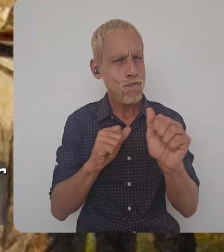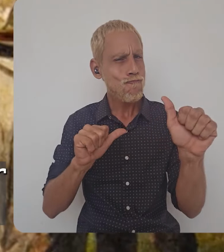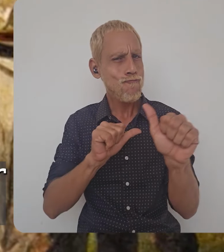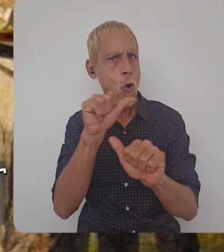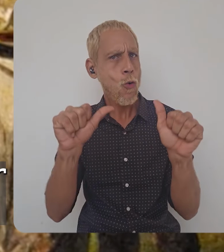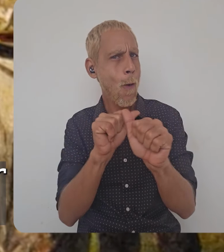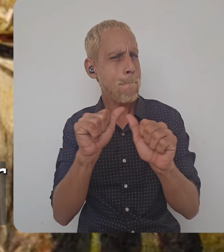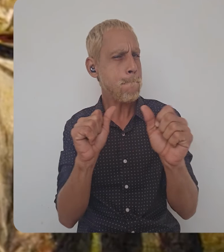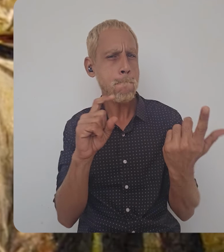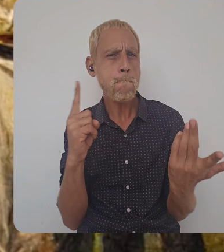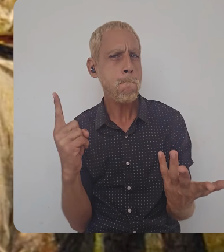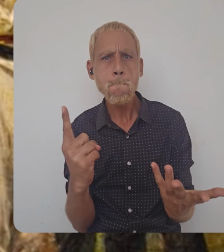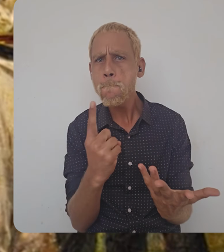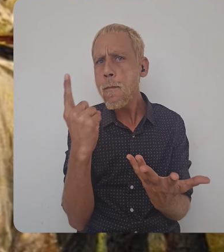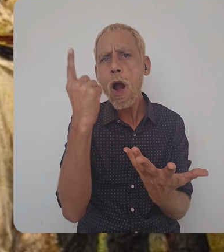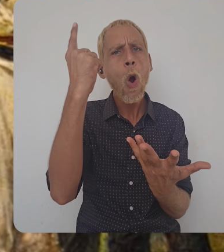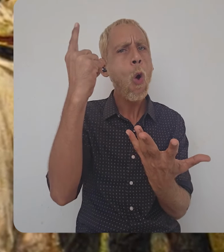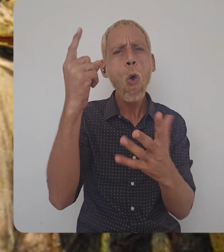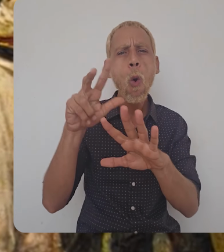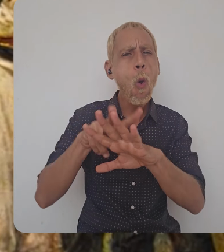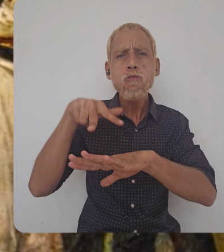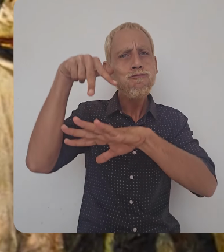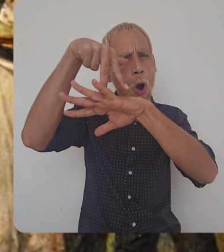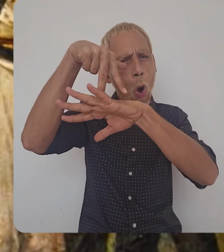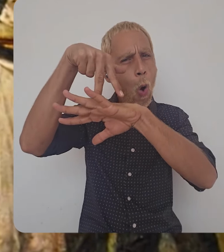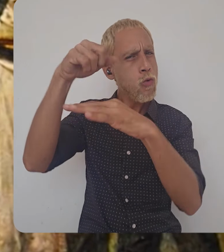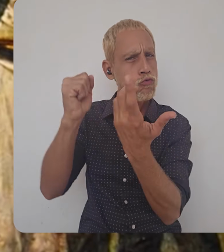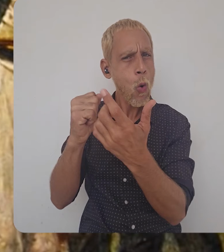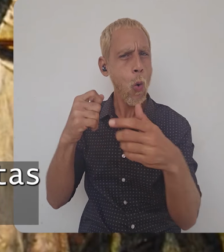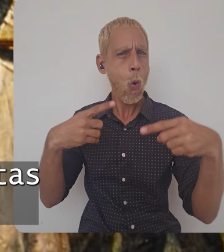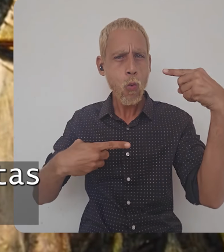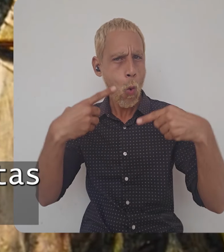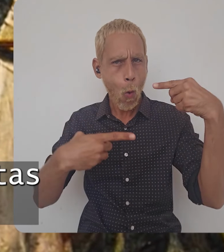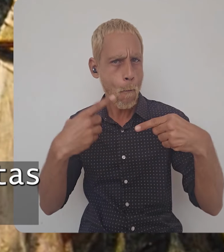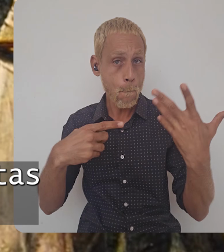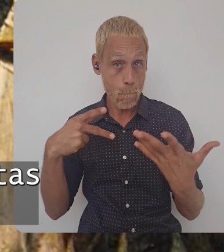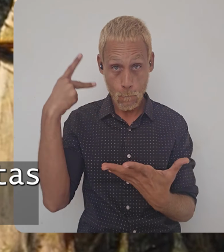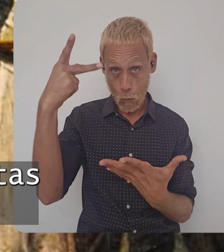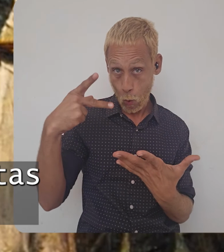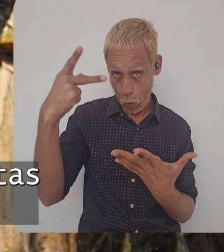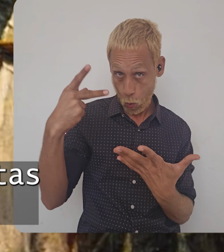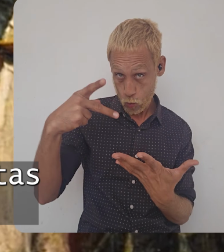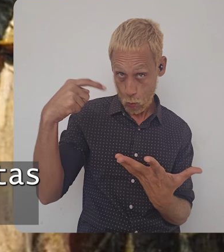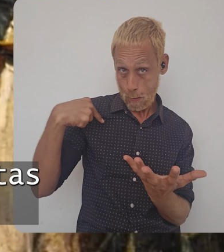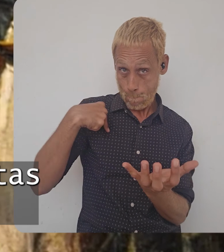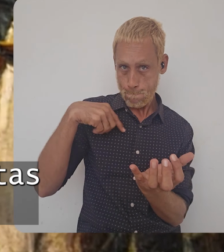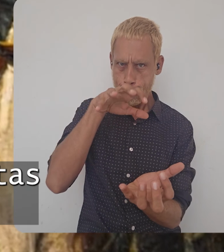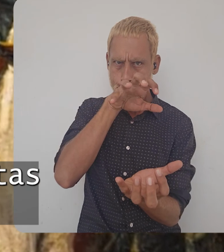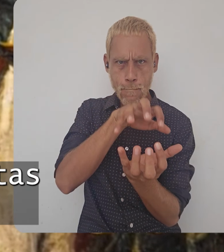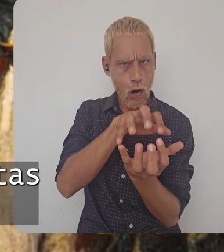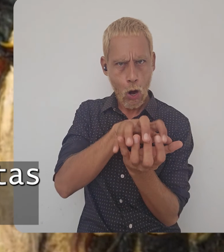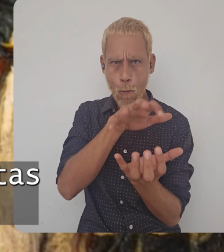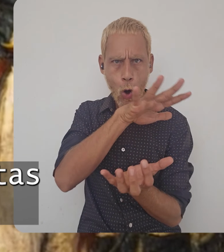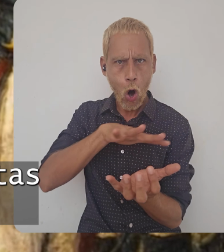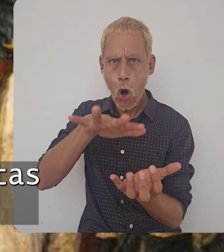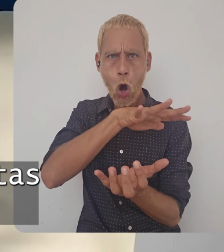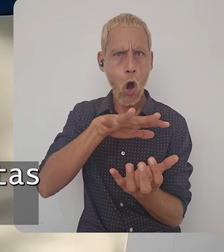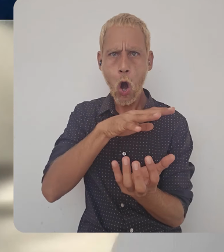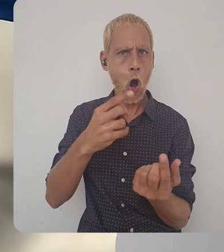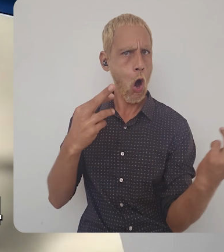transformar em algo maior, um palco para o debate político. E em Pernambuco, território de revoltas e